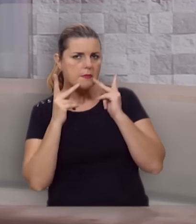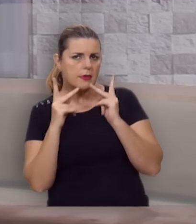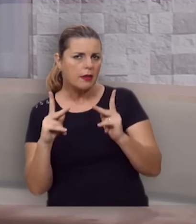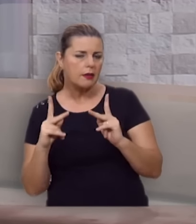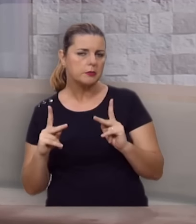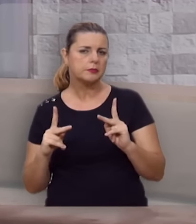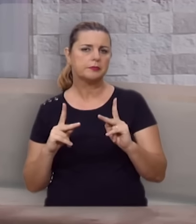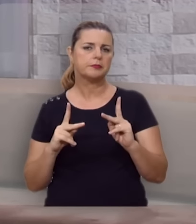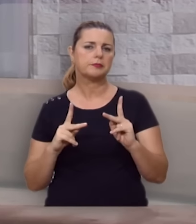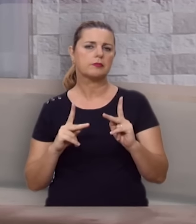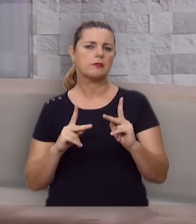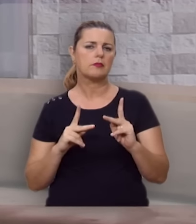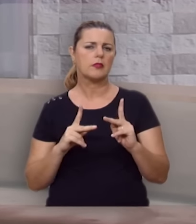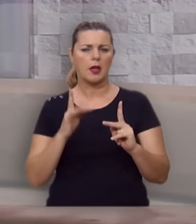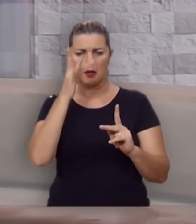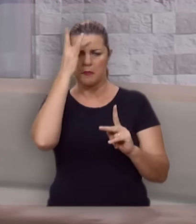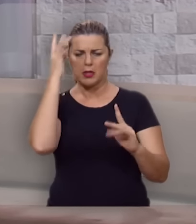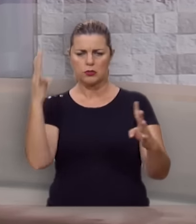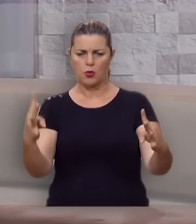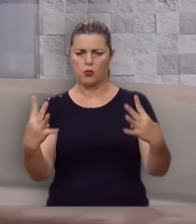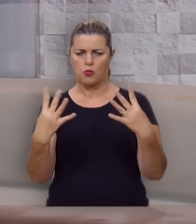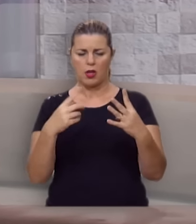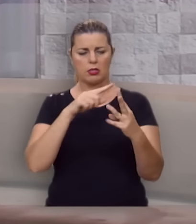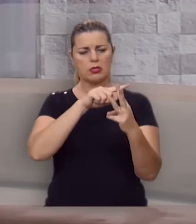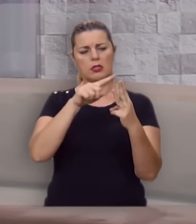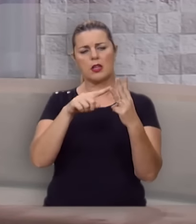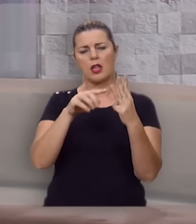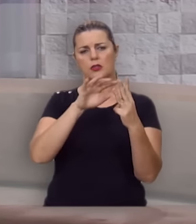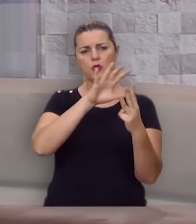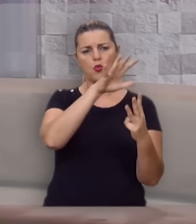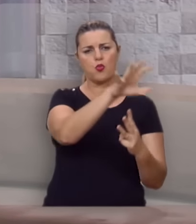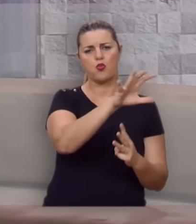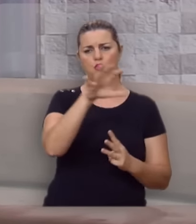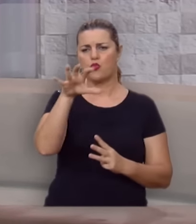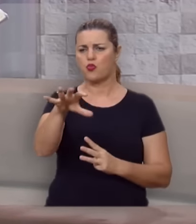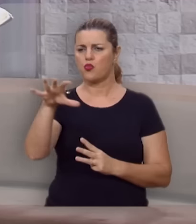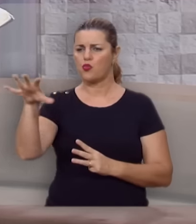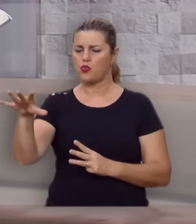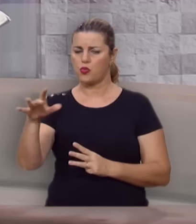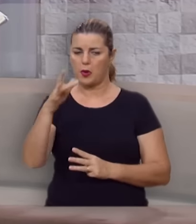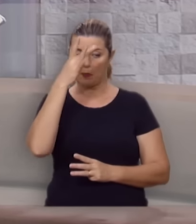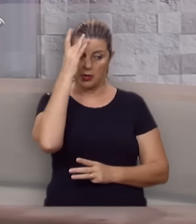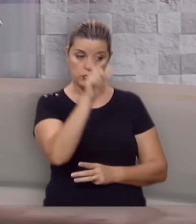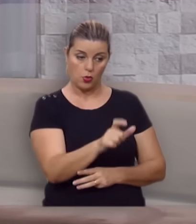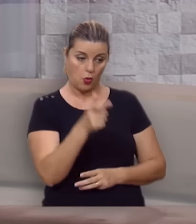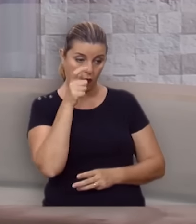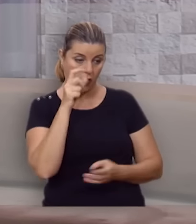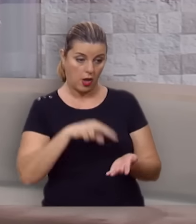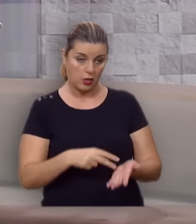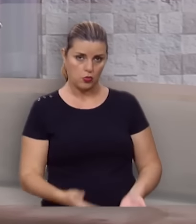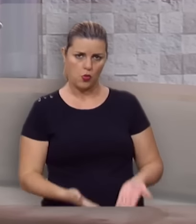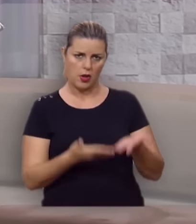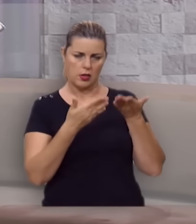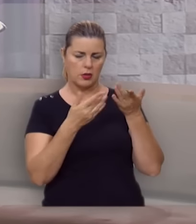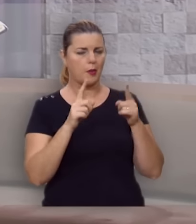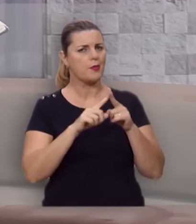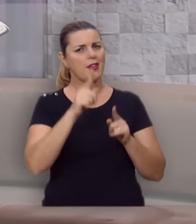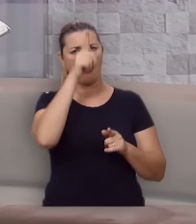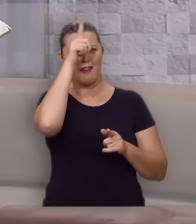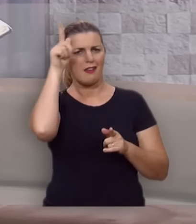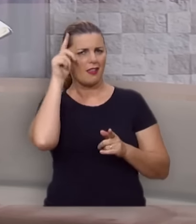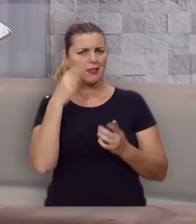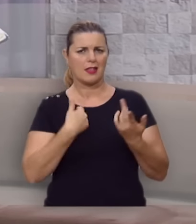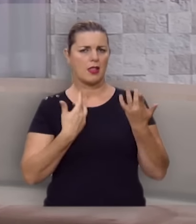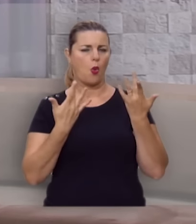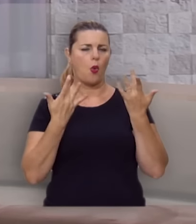pregar, o seu auditório se divide em 3 grupos. Quando uns ouviram falar de ressurreição, porque os gregos não